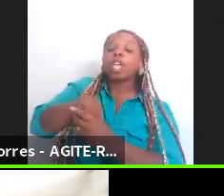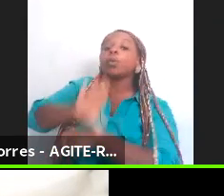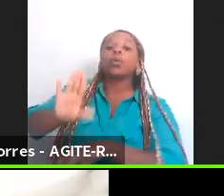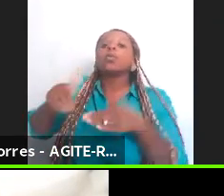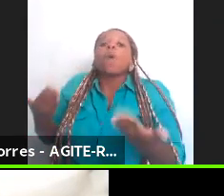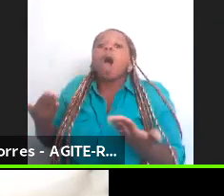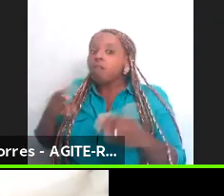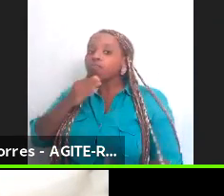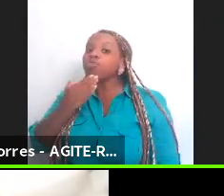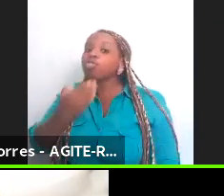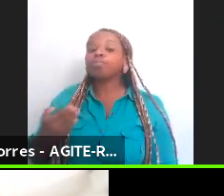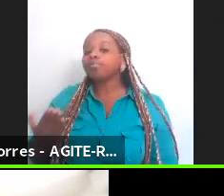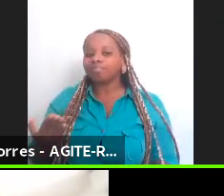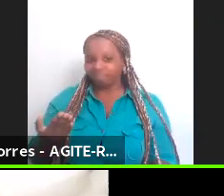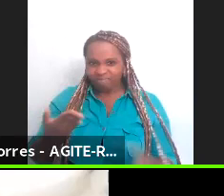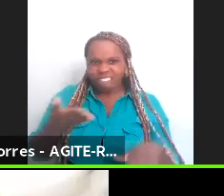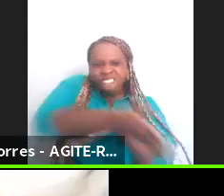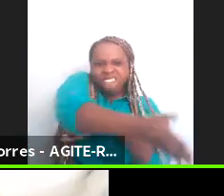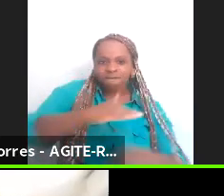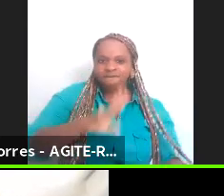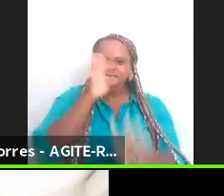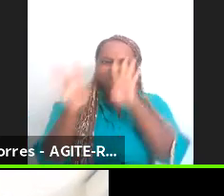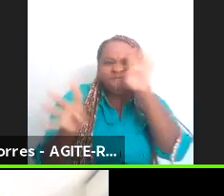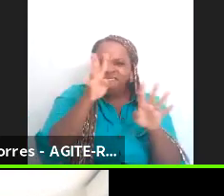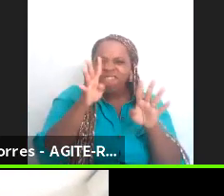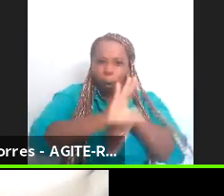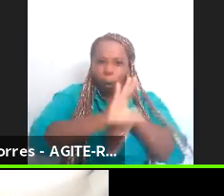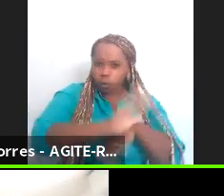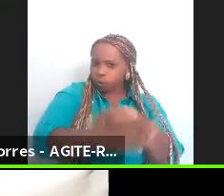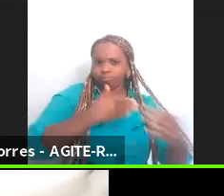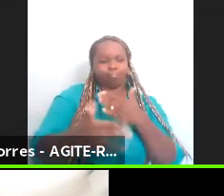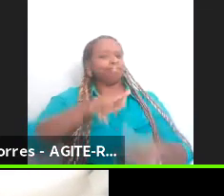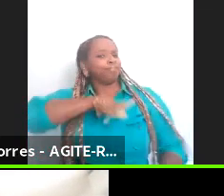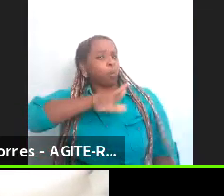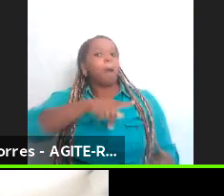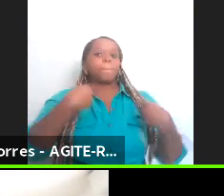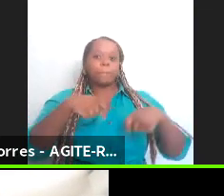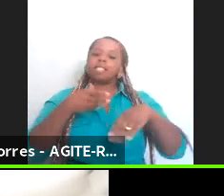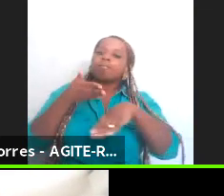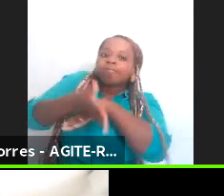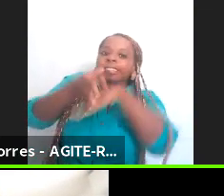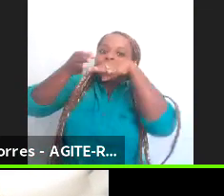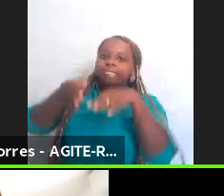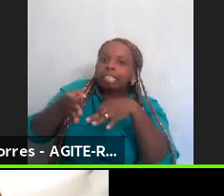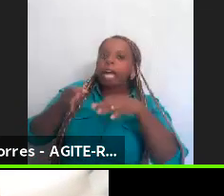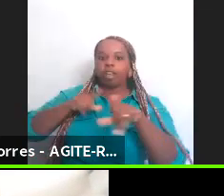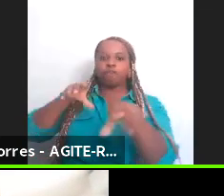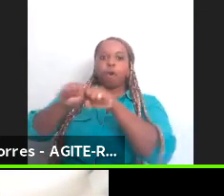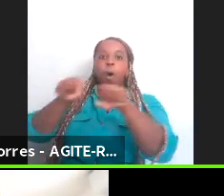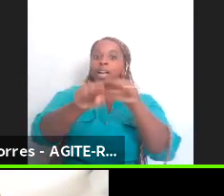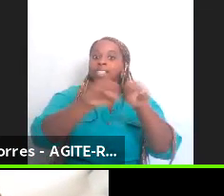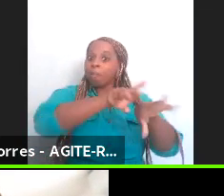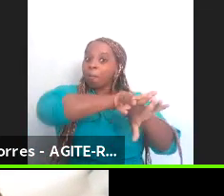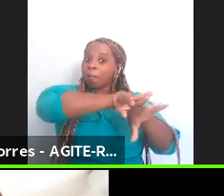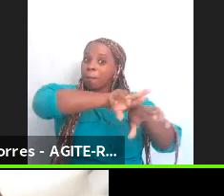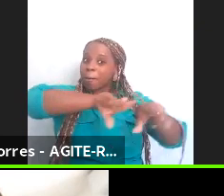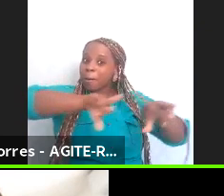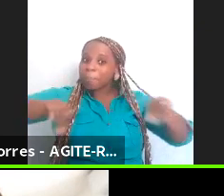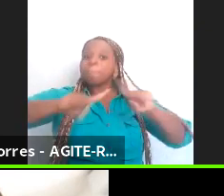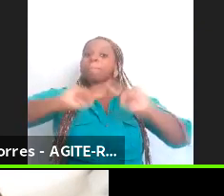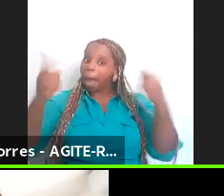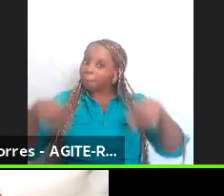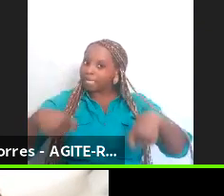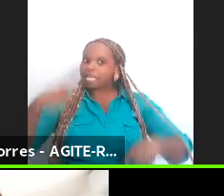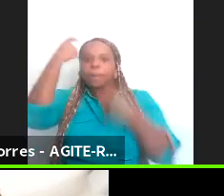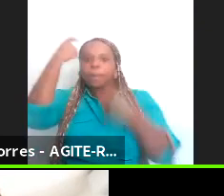sair fazendo qualquer curso, né? Porque a gente está vendo um monte de formações surgindo e a gente fica muito preocupada,